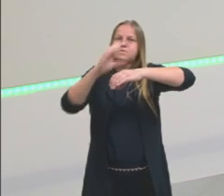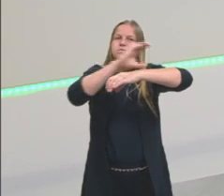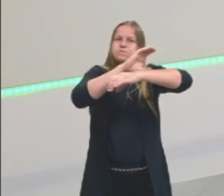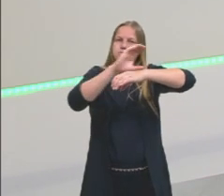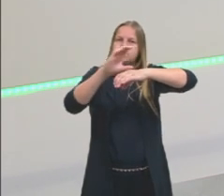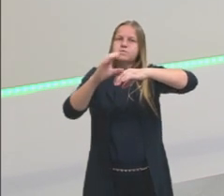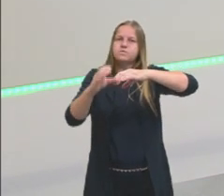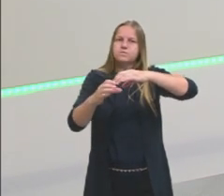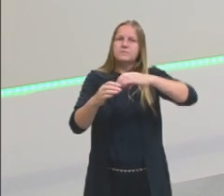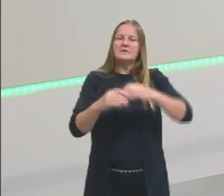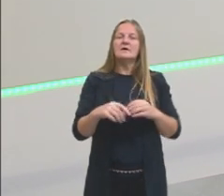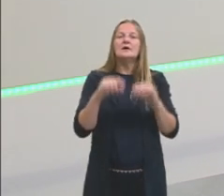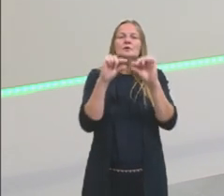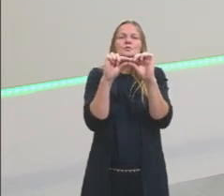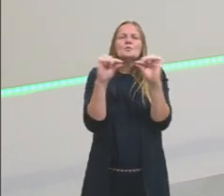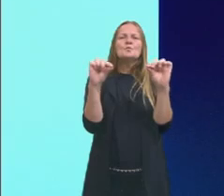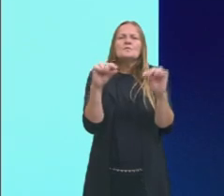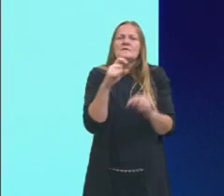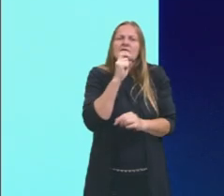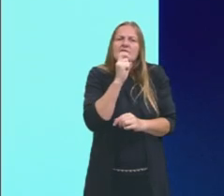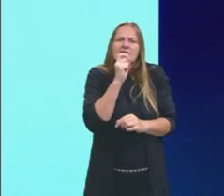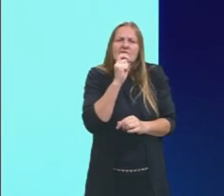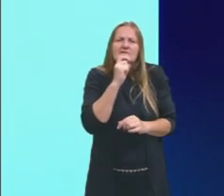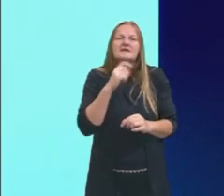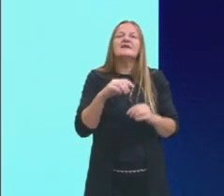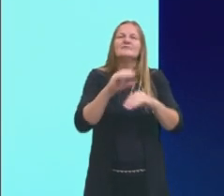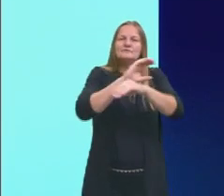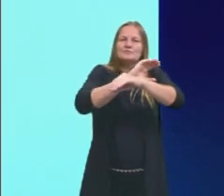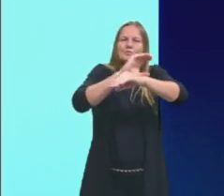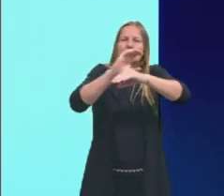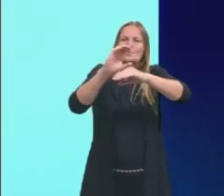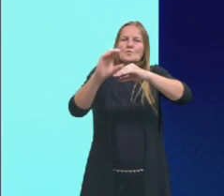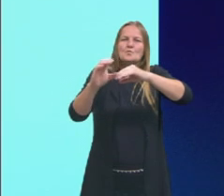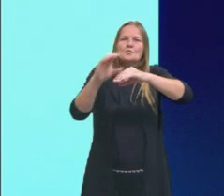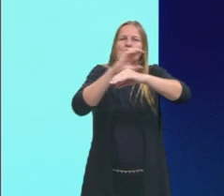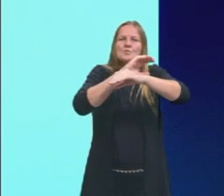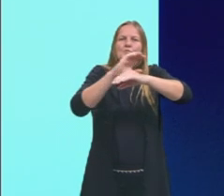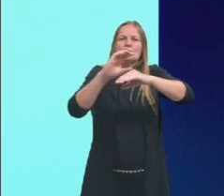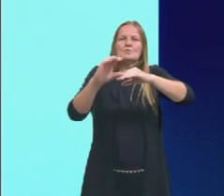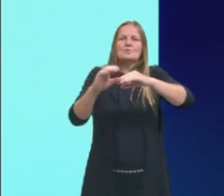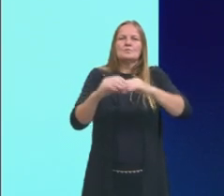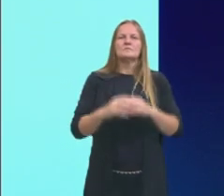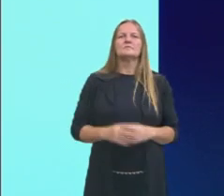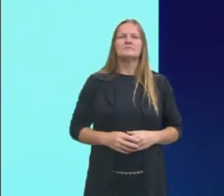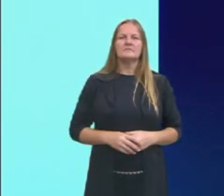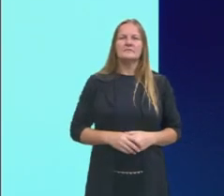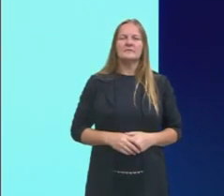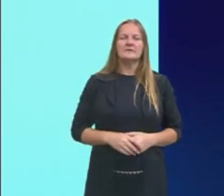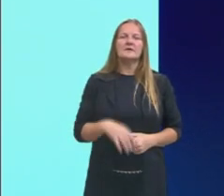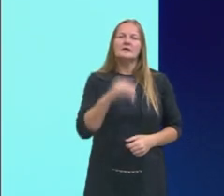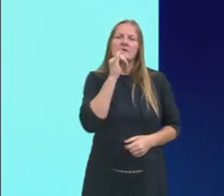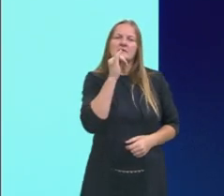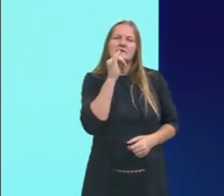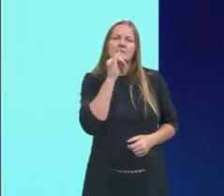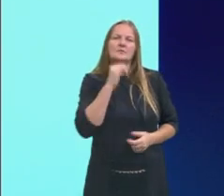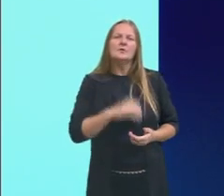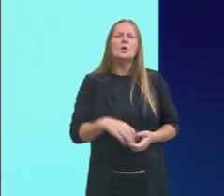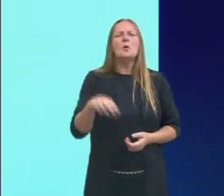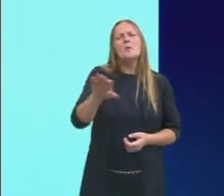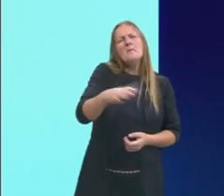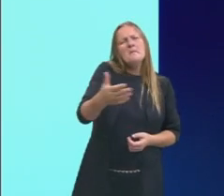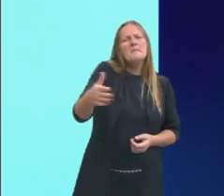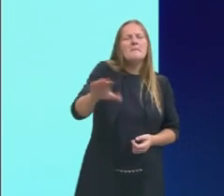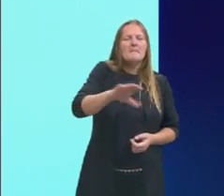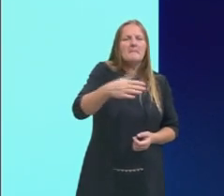parte Zinha inferior é a mais fria de todas tá grudado vamos por aí a 20 a